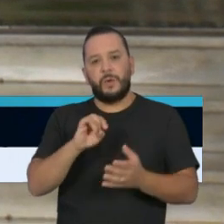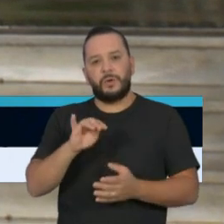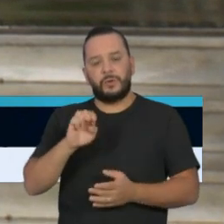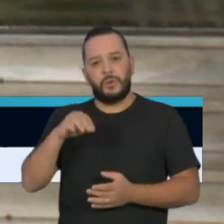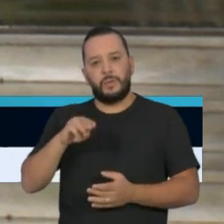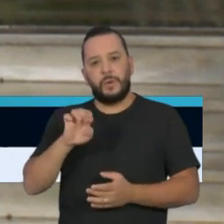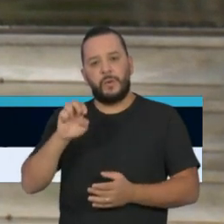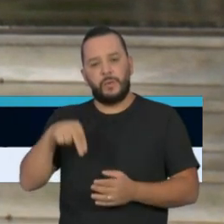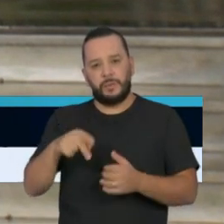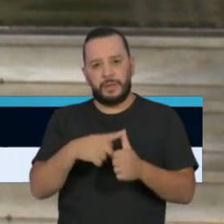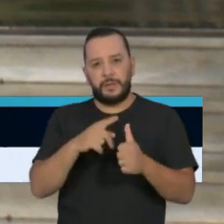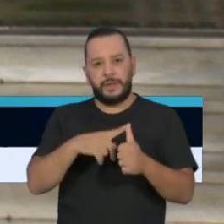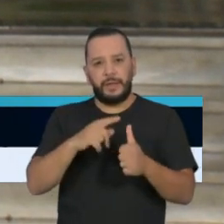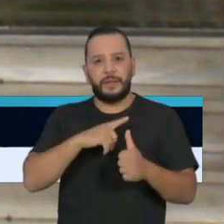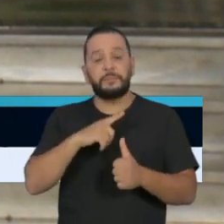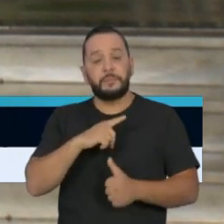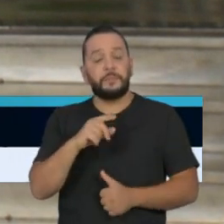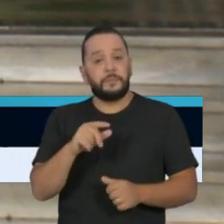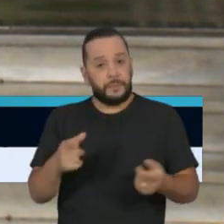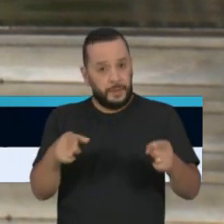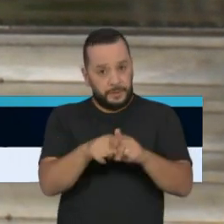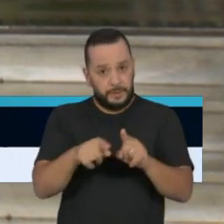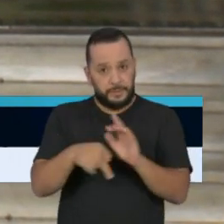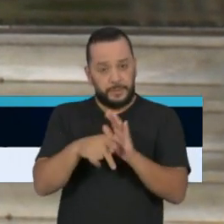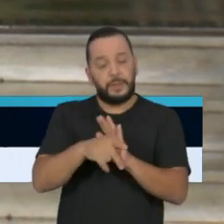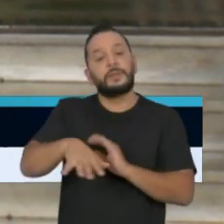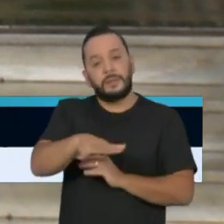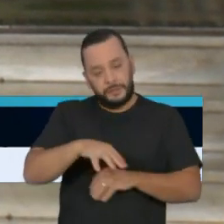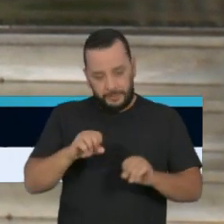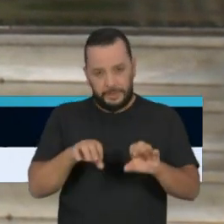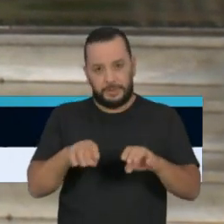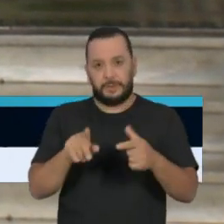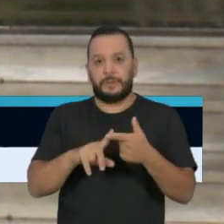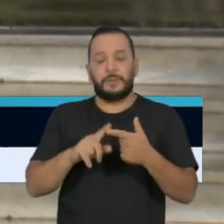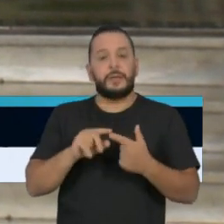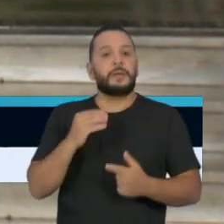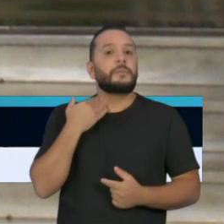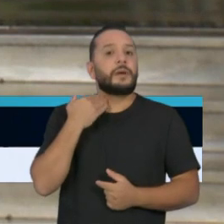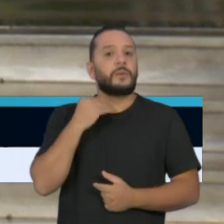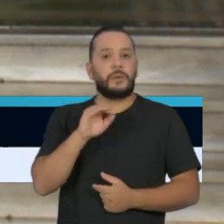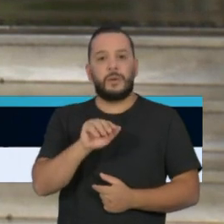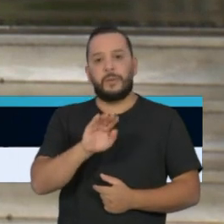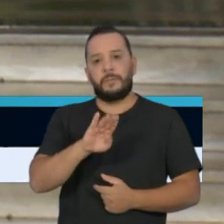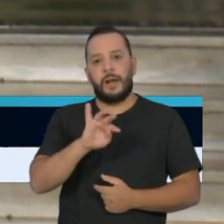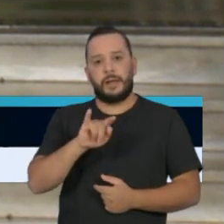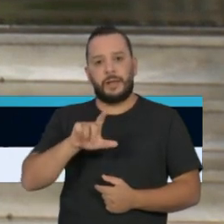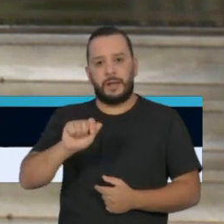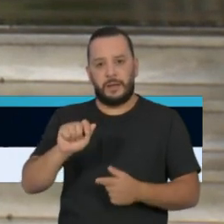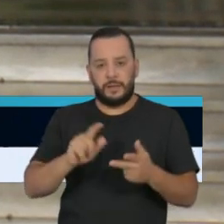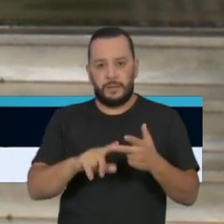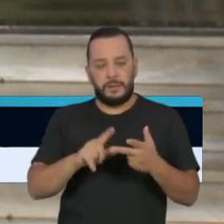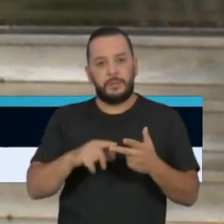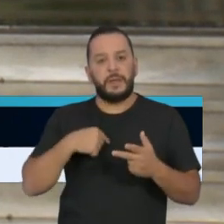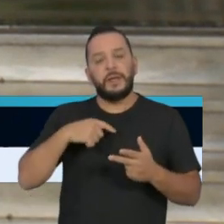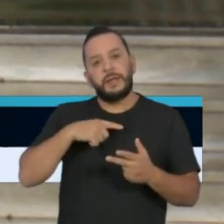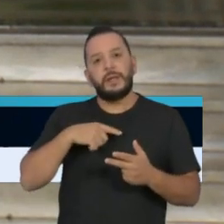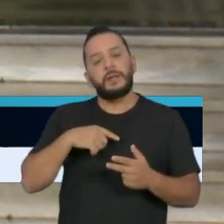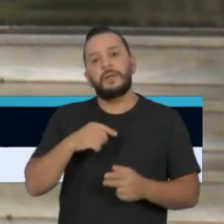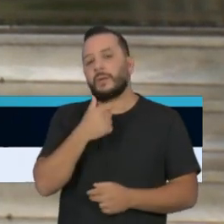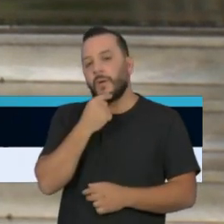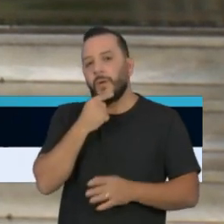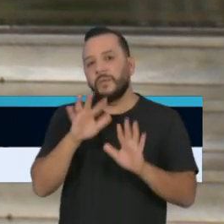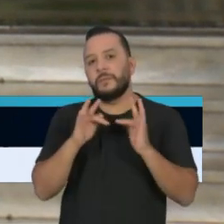a Procter & Gamble, parceiros da educação, o Banco Pátria, a família do empresário Pedro